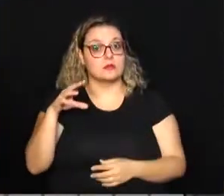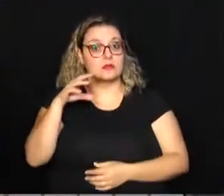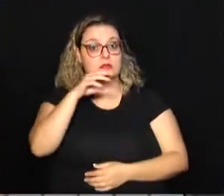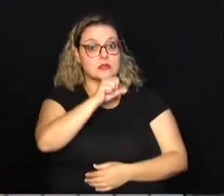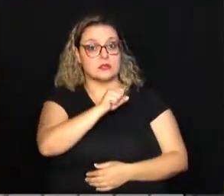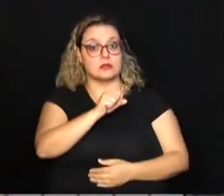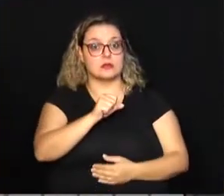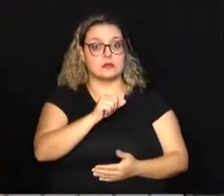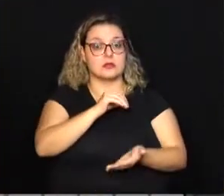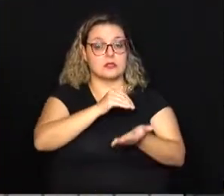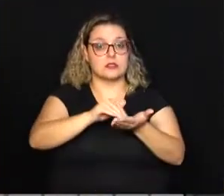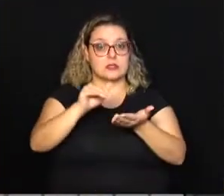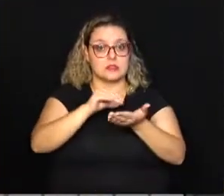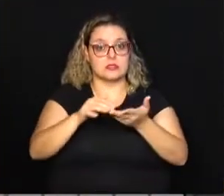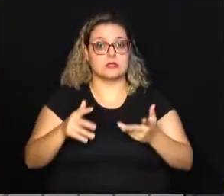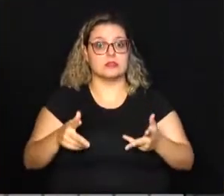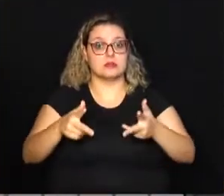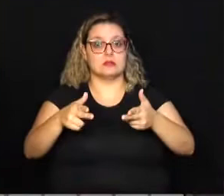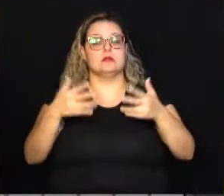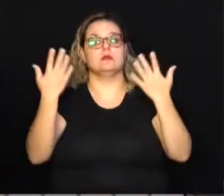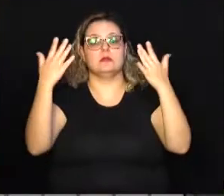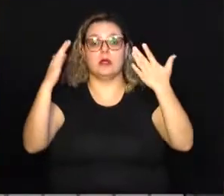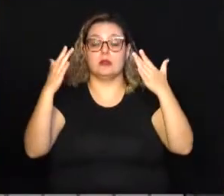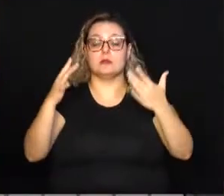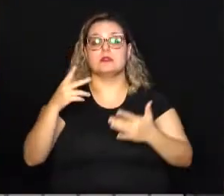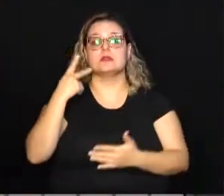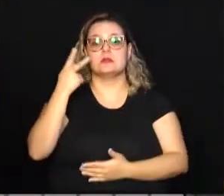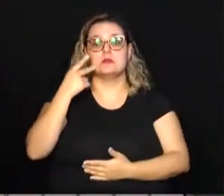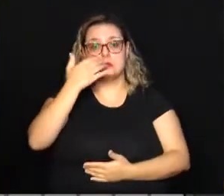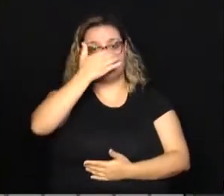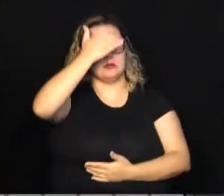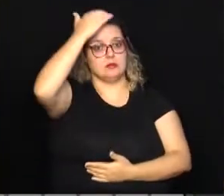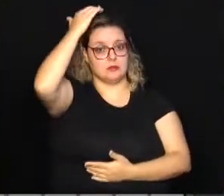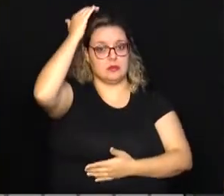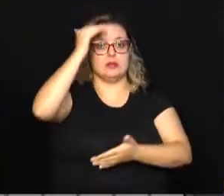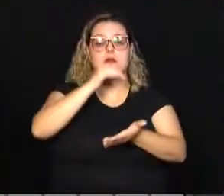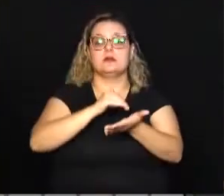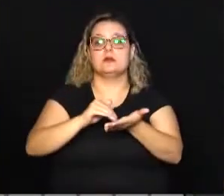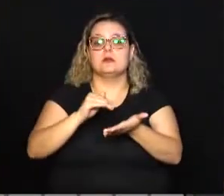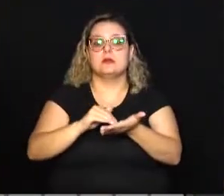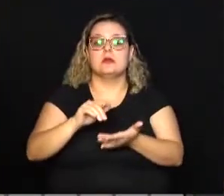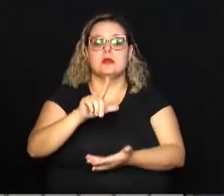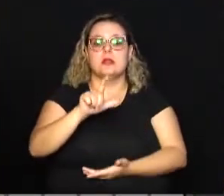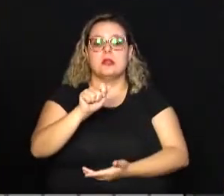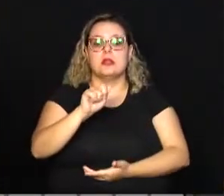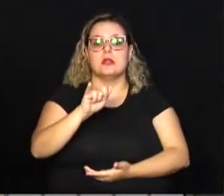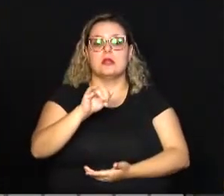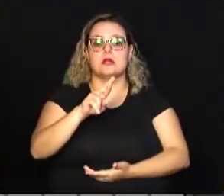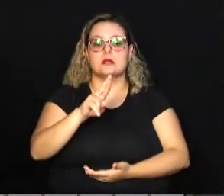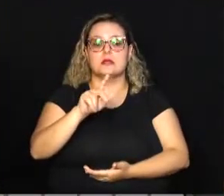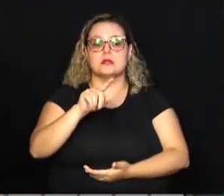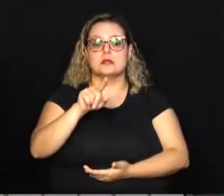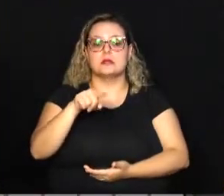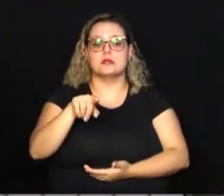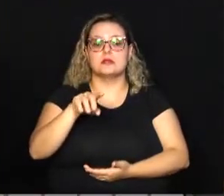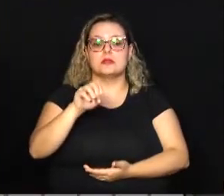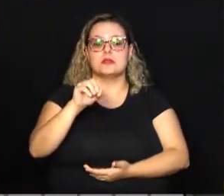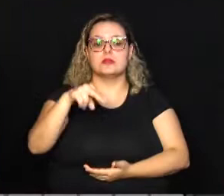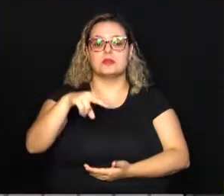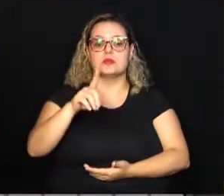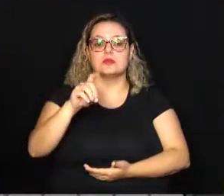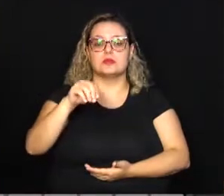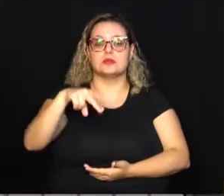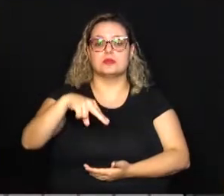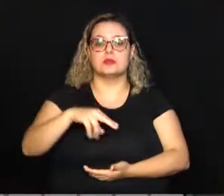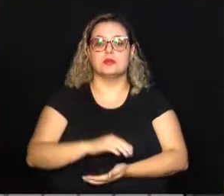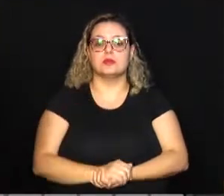secretaria, então parabenizar o nosso prefeito, também o nosso secretário, Lair Zambon, pela